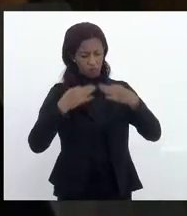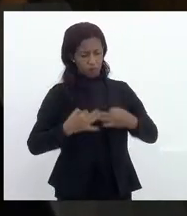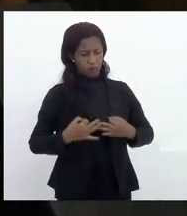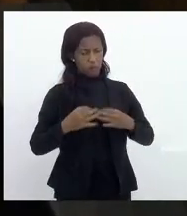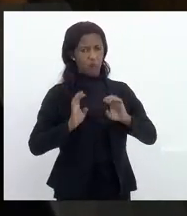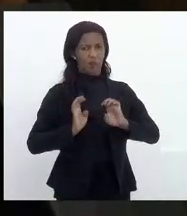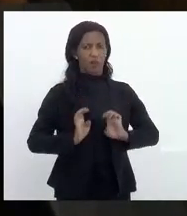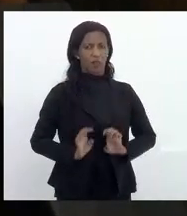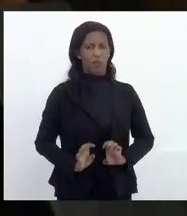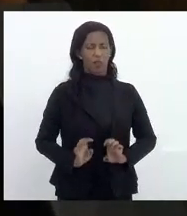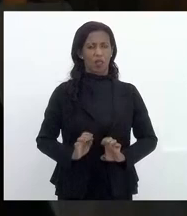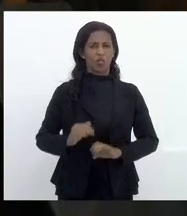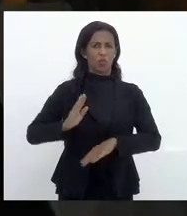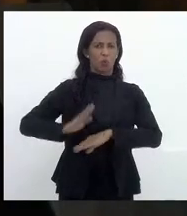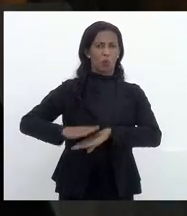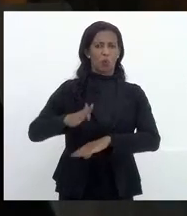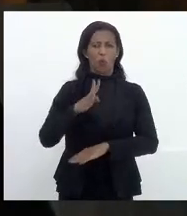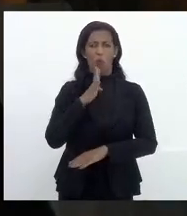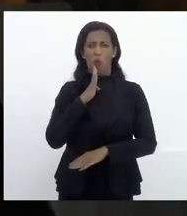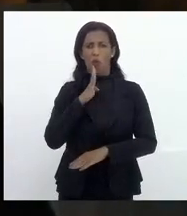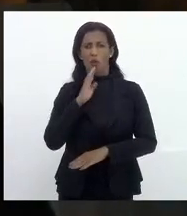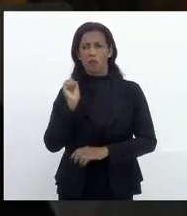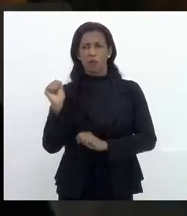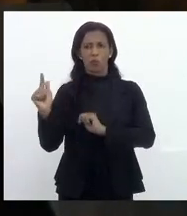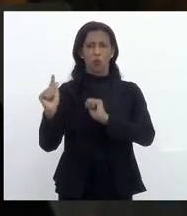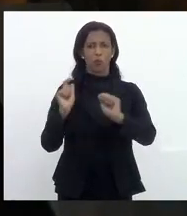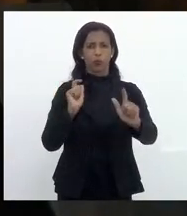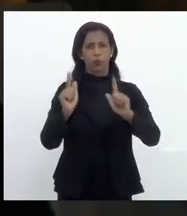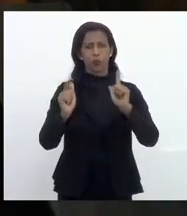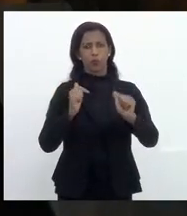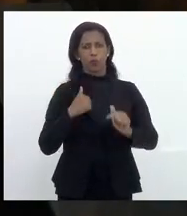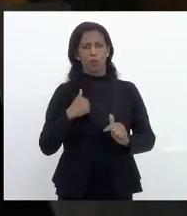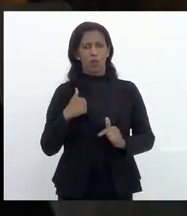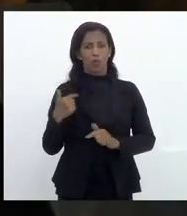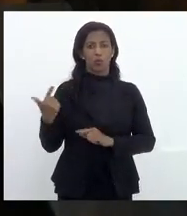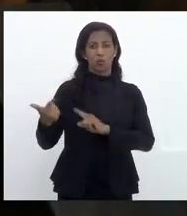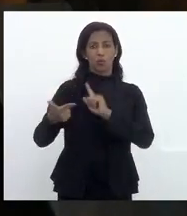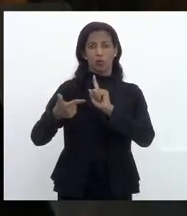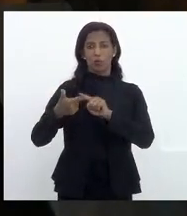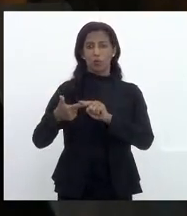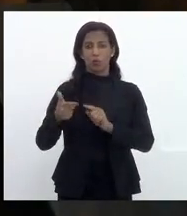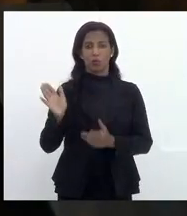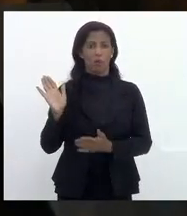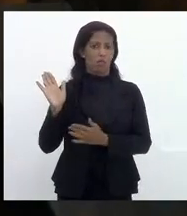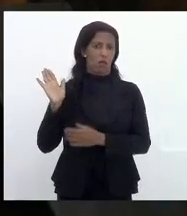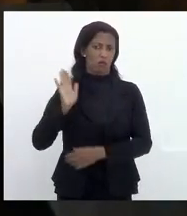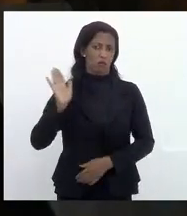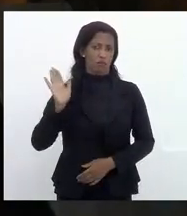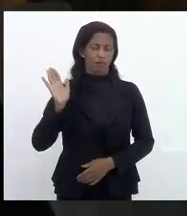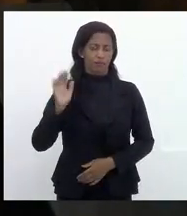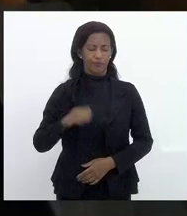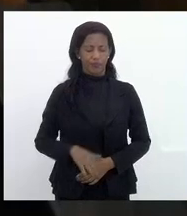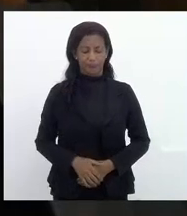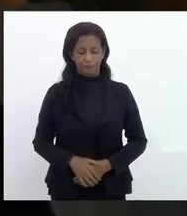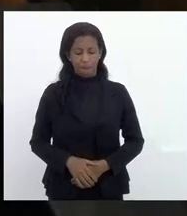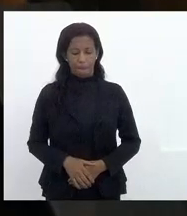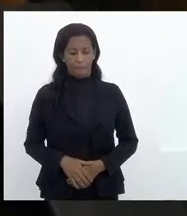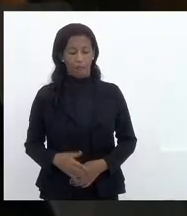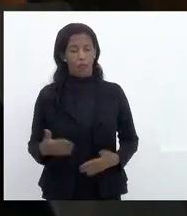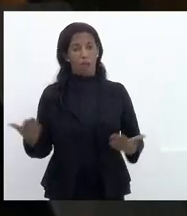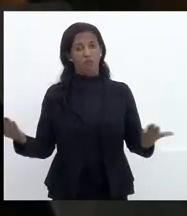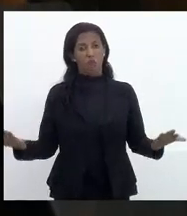e com isso já acumulou mais conhecimento porque é muito possível estou na minha opinião segundo mandado eu acho que hoje nós temos que não